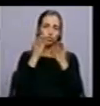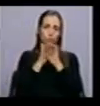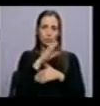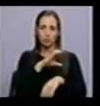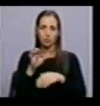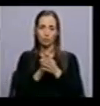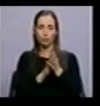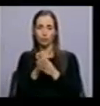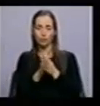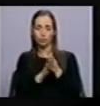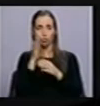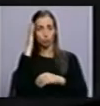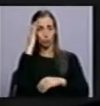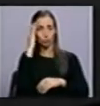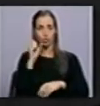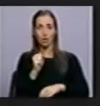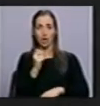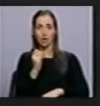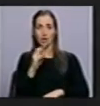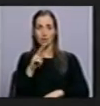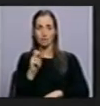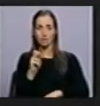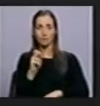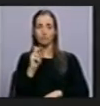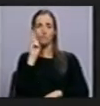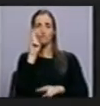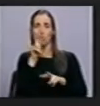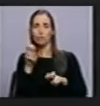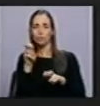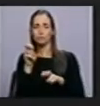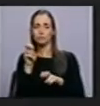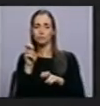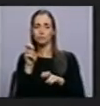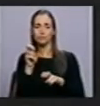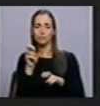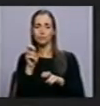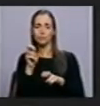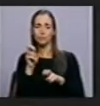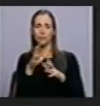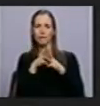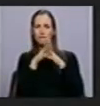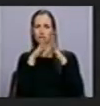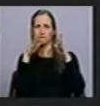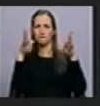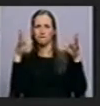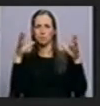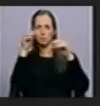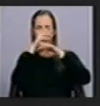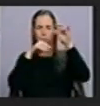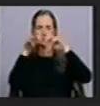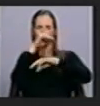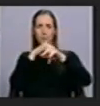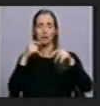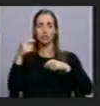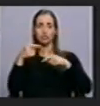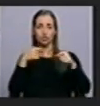nestes primeiros dados de Gaia e encontraram um enorme enxame de estrelas, numa